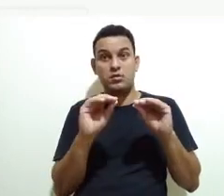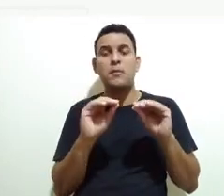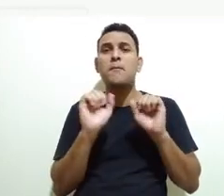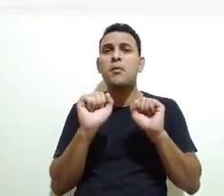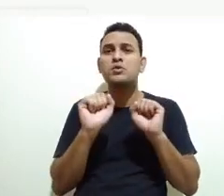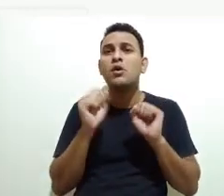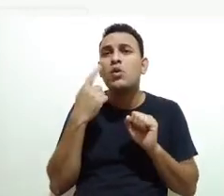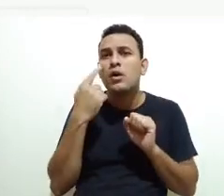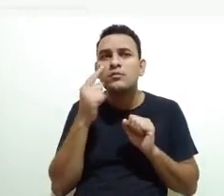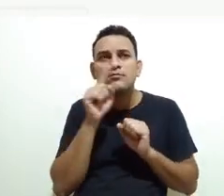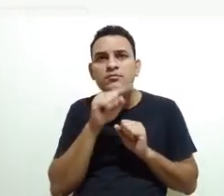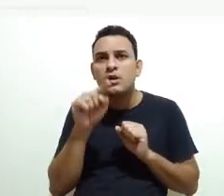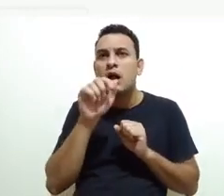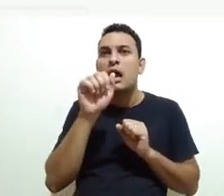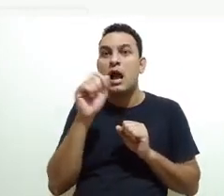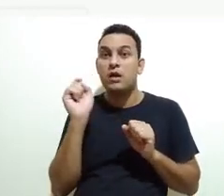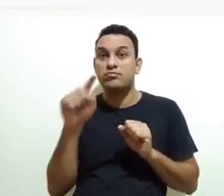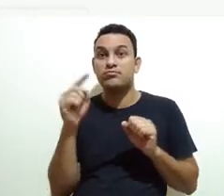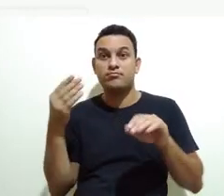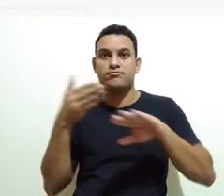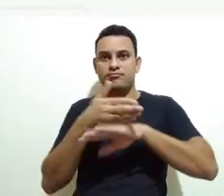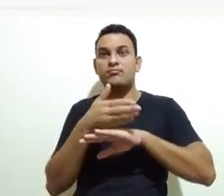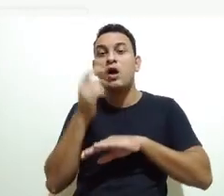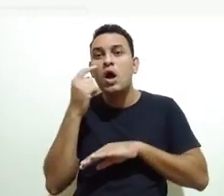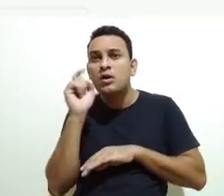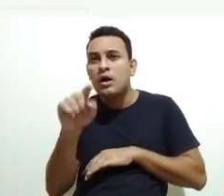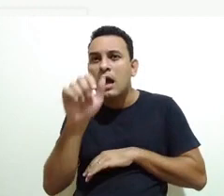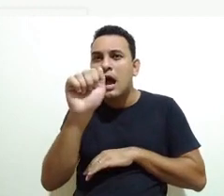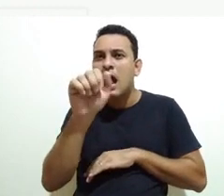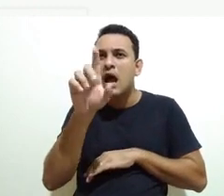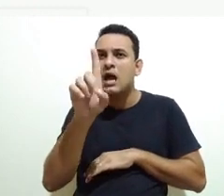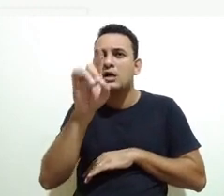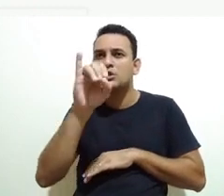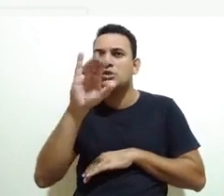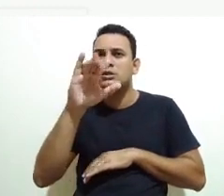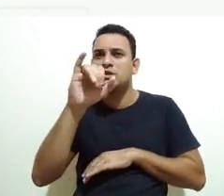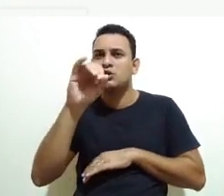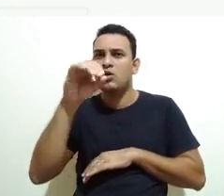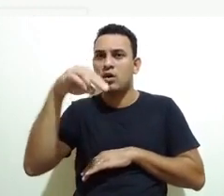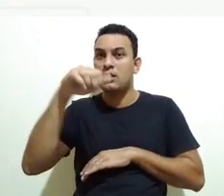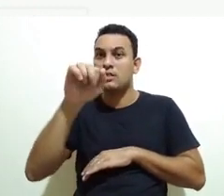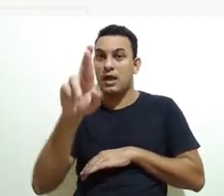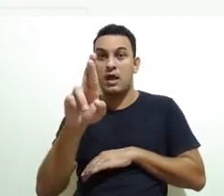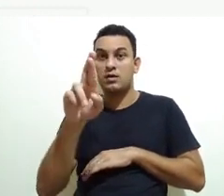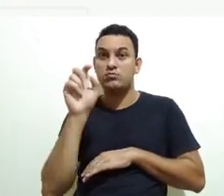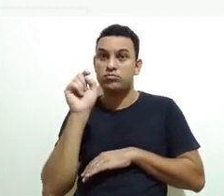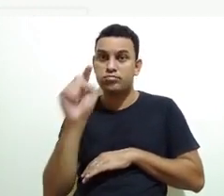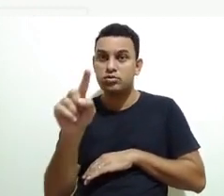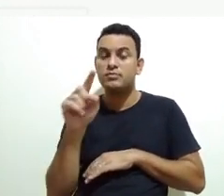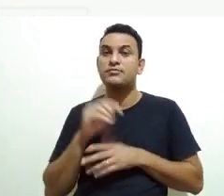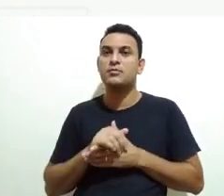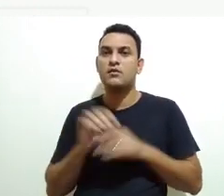nesta atividade que está sendo elaborada, basta clicar no botão Adicionar. Localize e clique